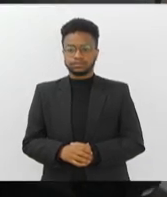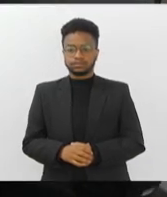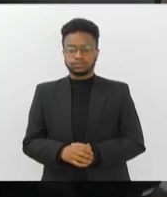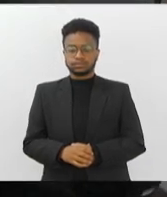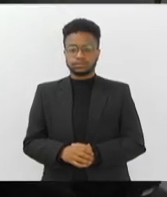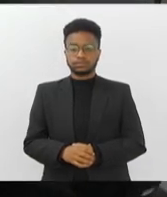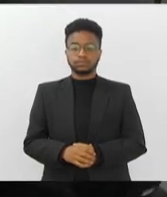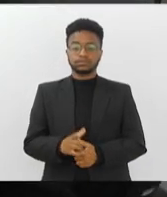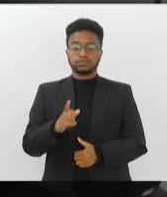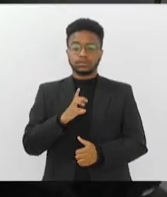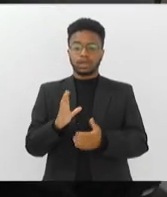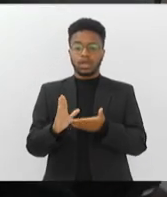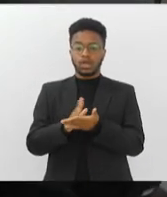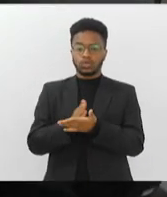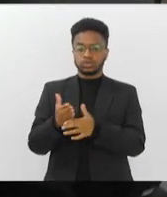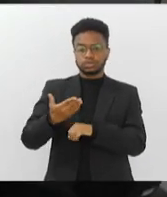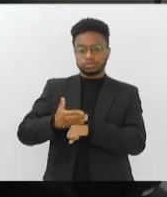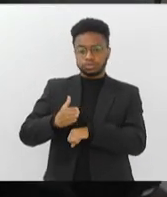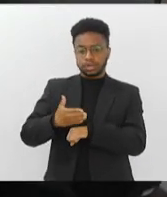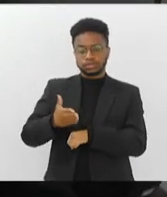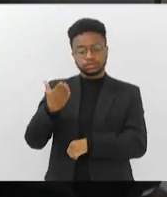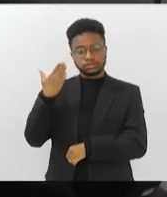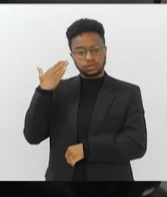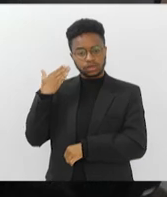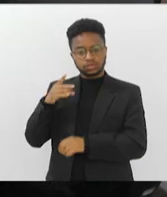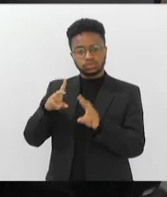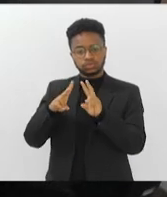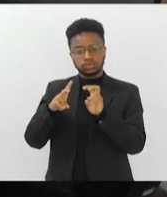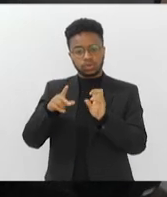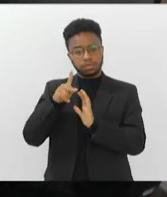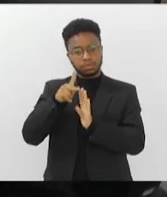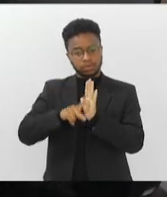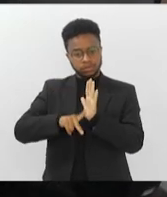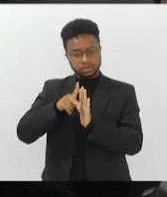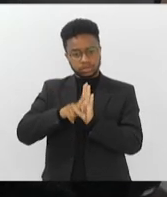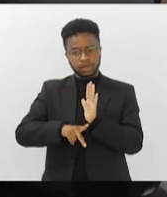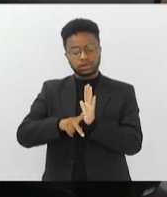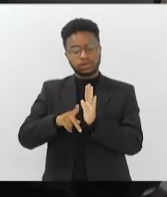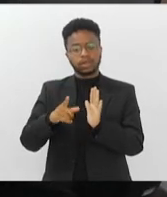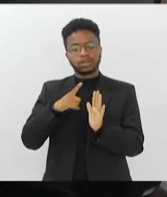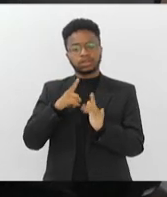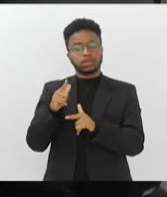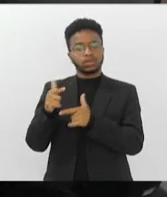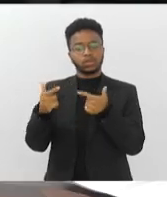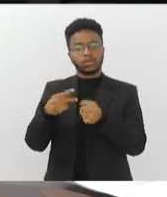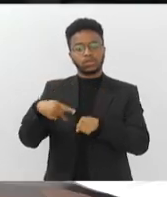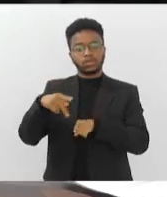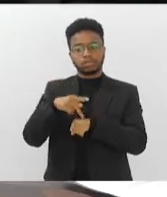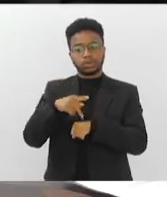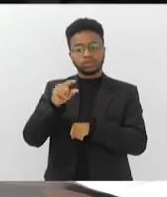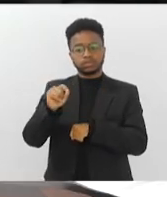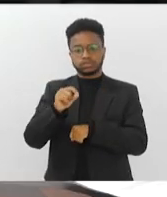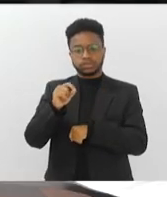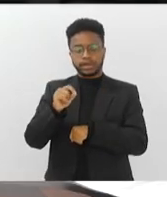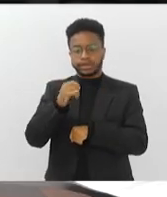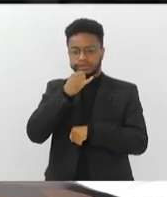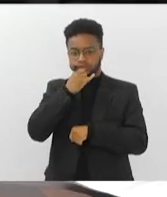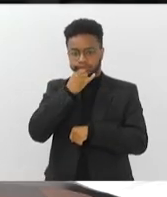Existem práticas antigas de projetos que receberam de outros países crédito de carbono. Vou dar um